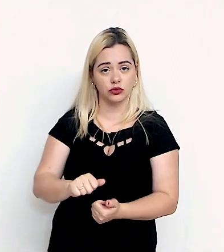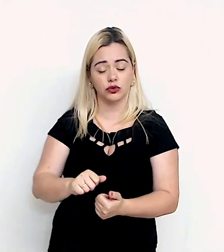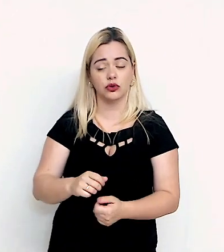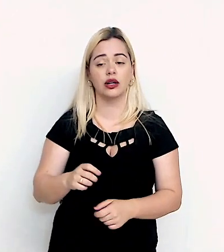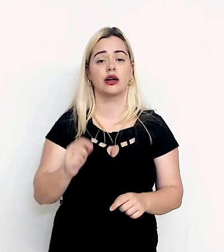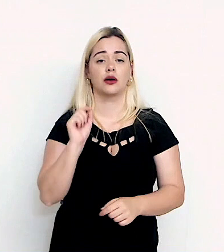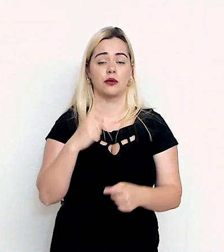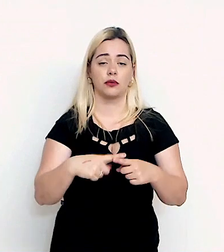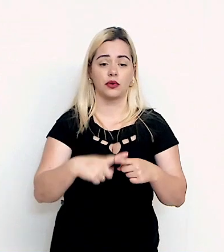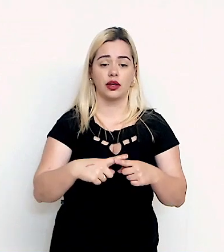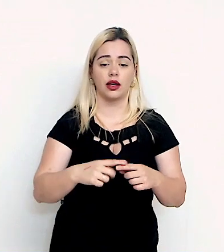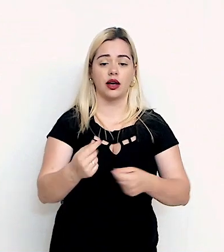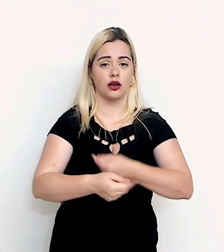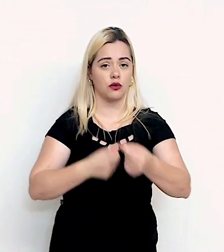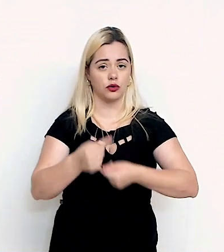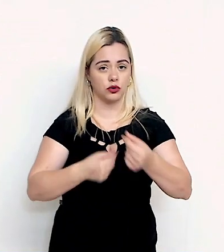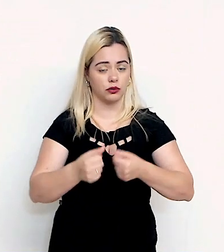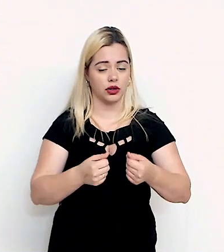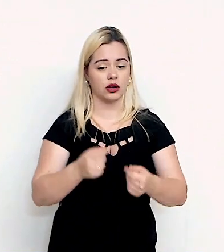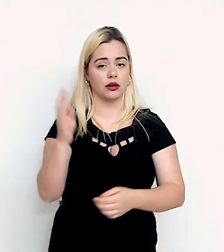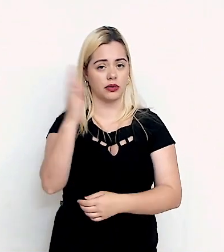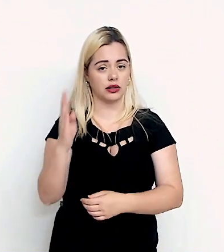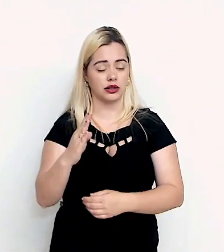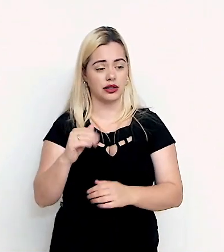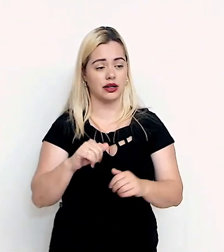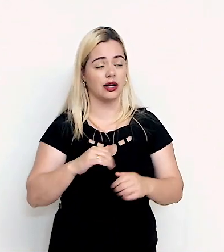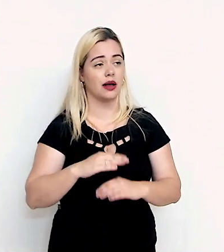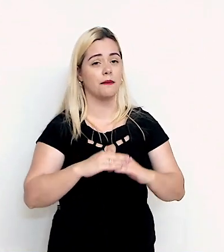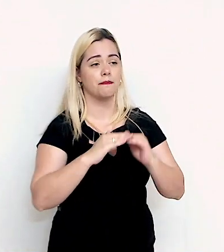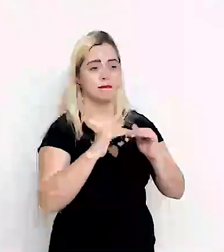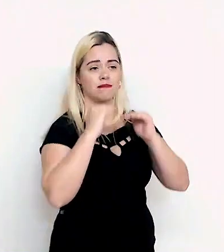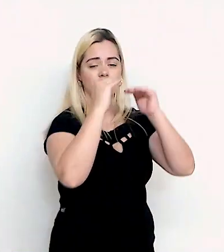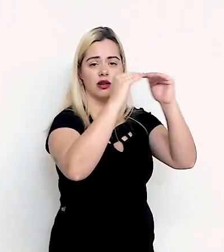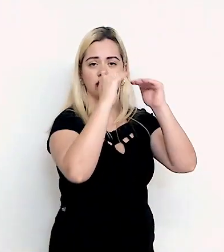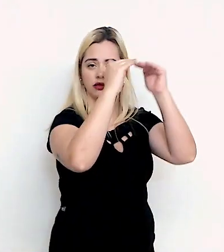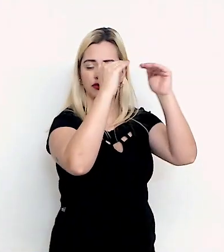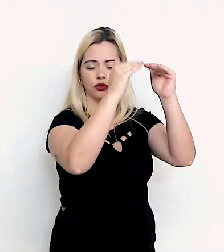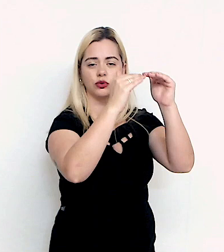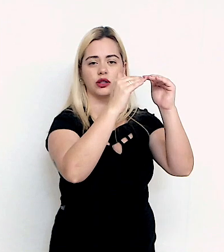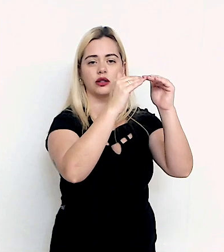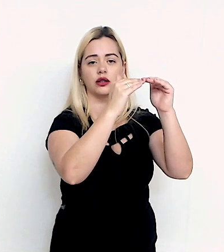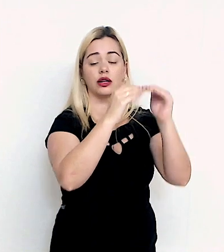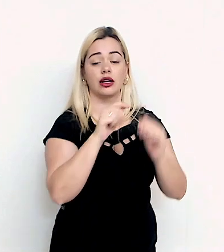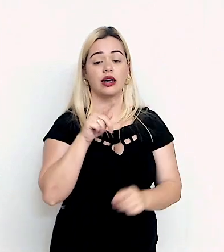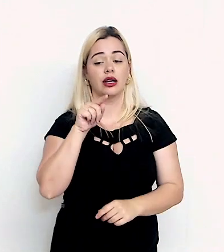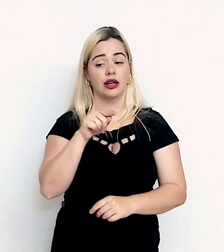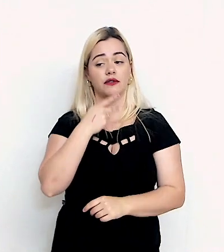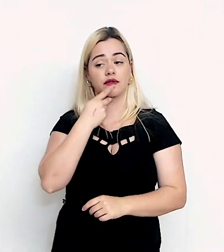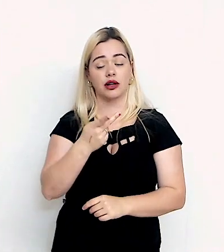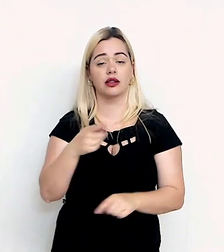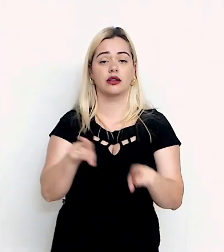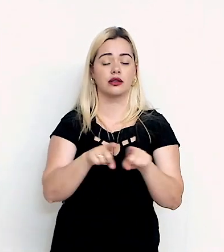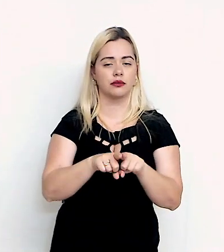evoluídas e que a Proteção Ambiental no país é efetiva e aquele menciona alguns dados